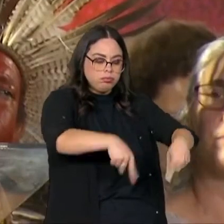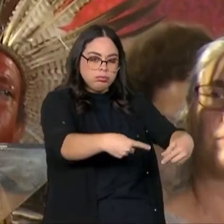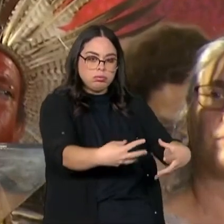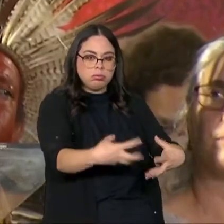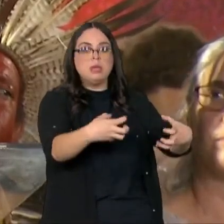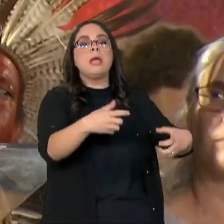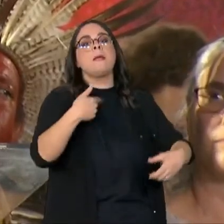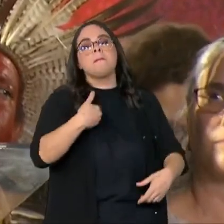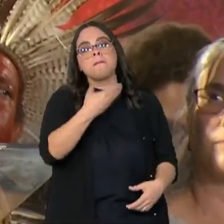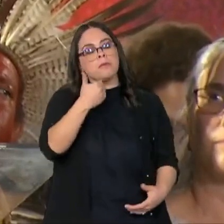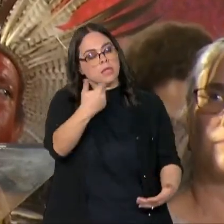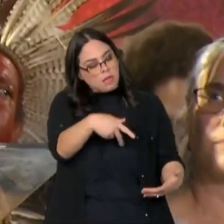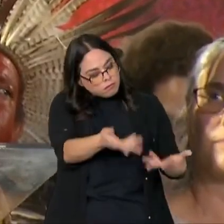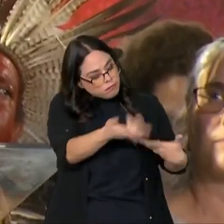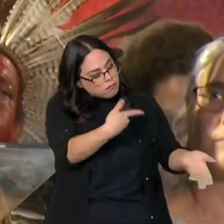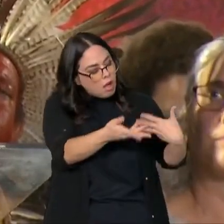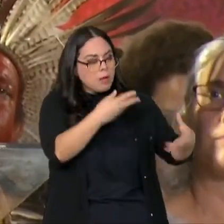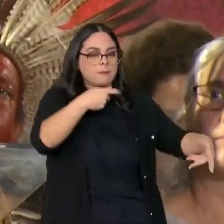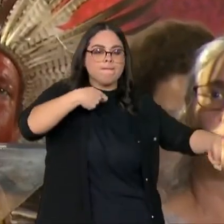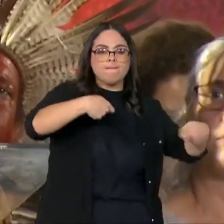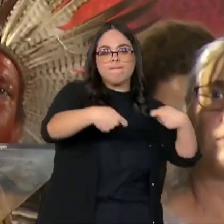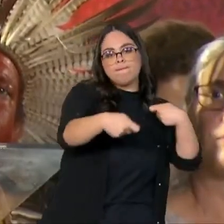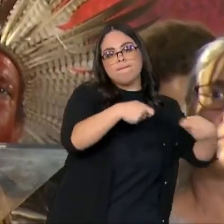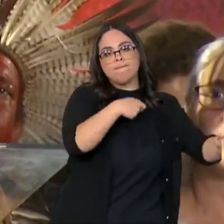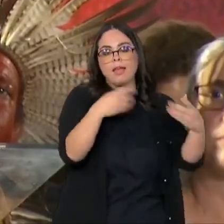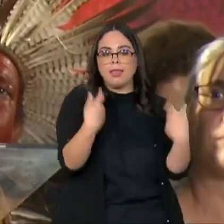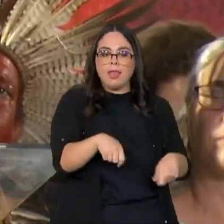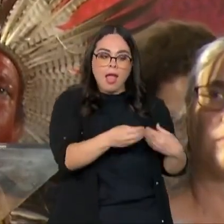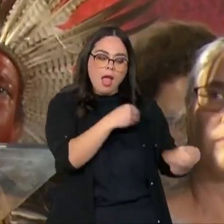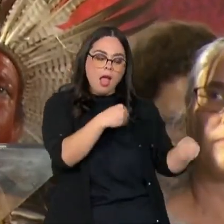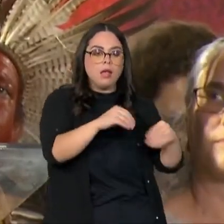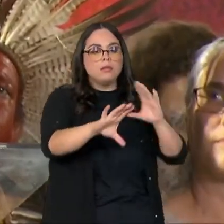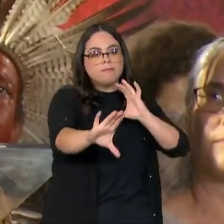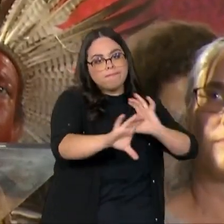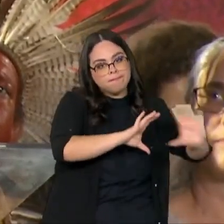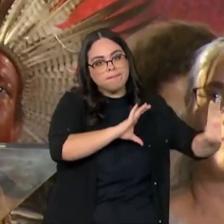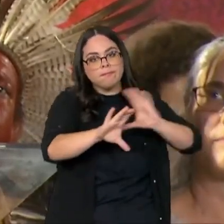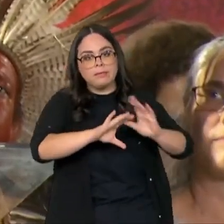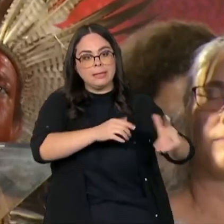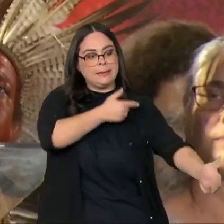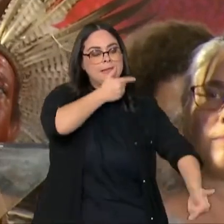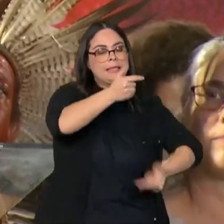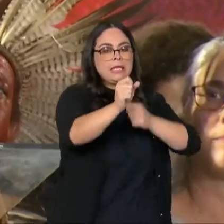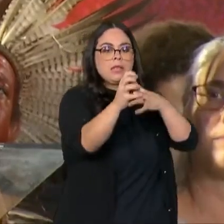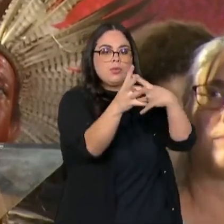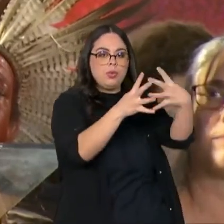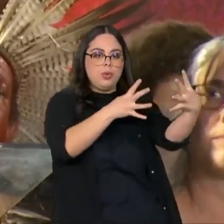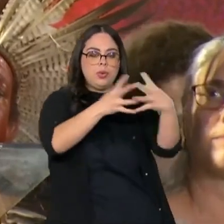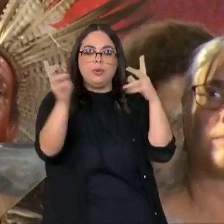precisam ser tratados de forma negociada, com diálogo e transparência.